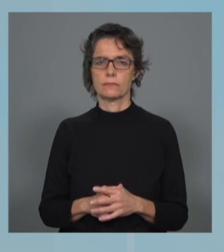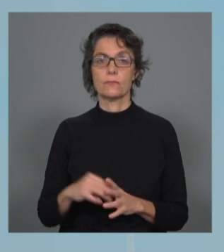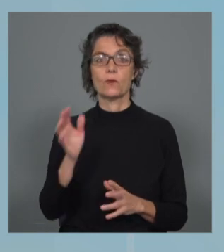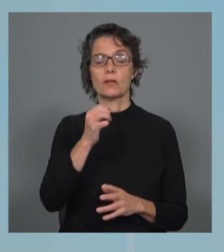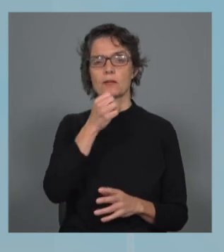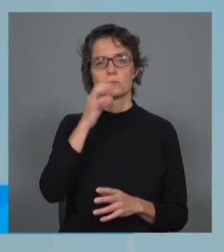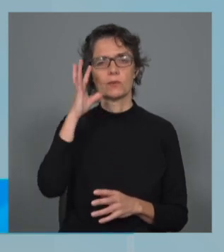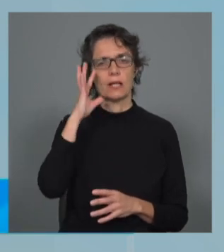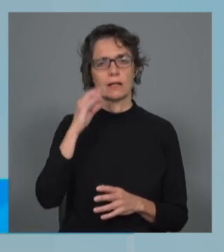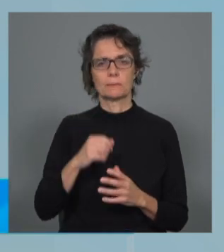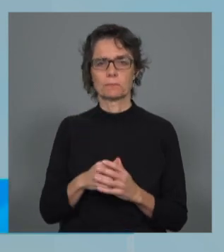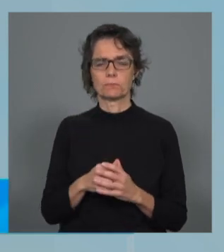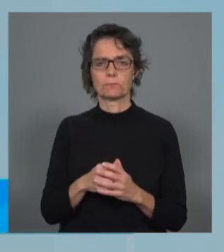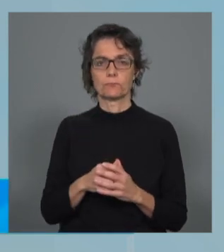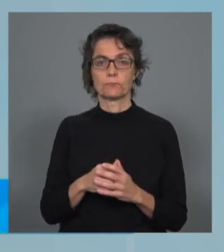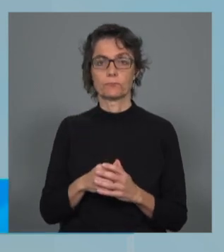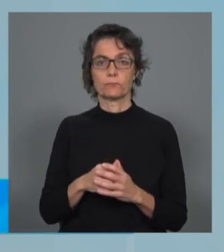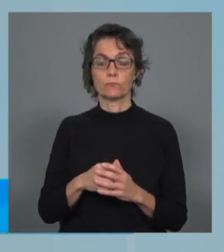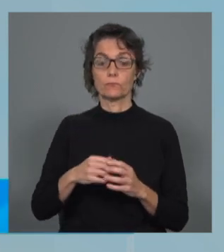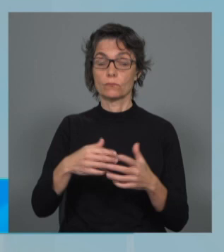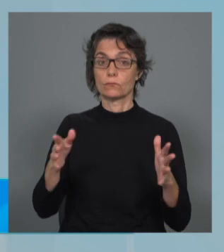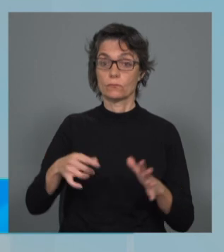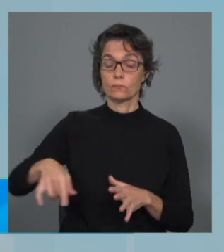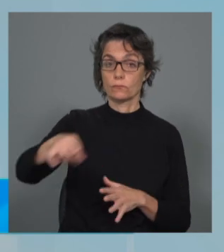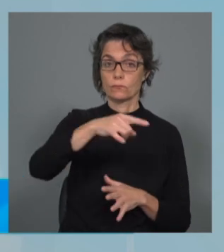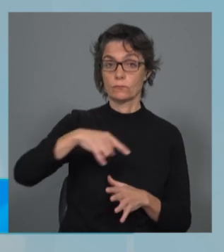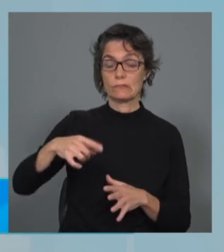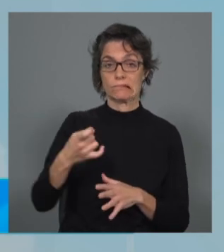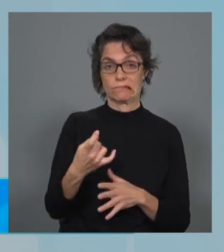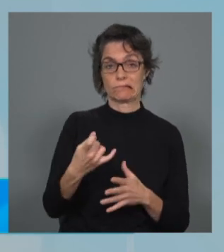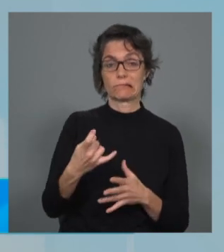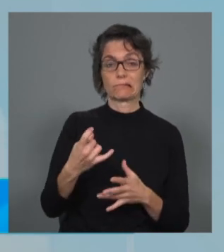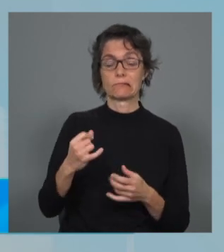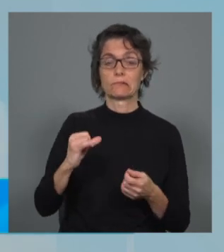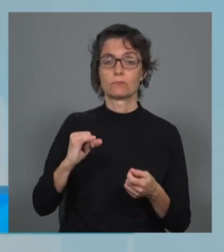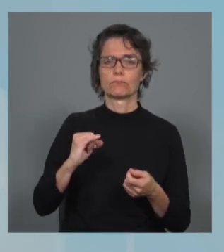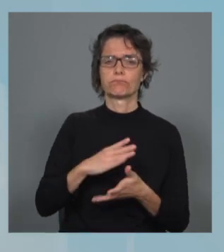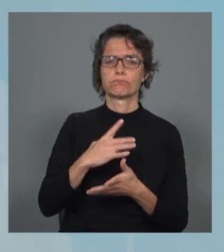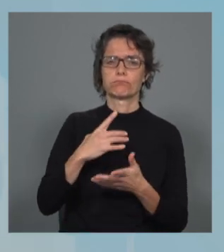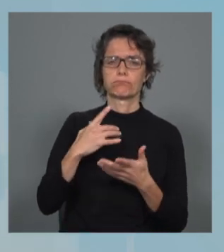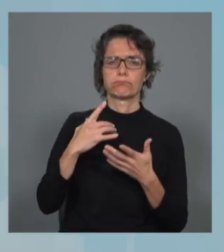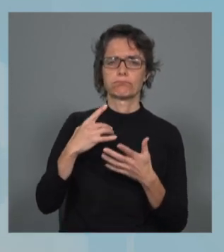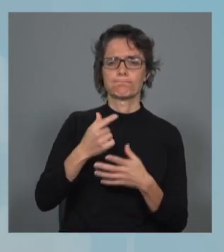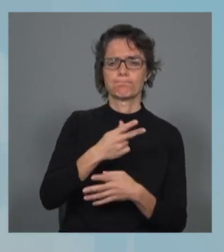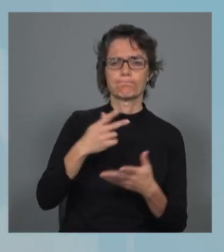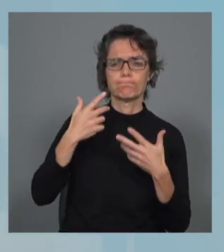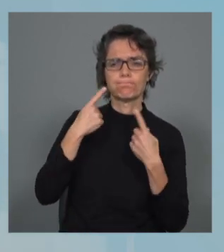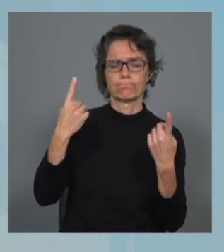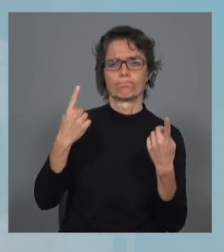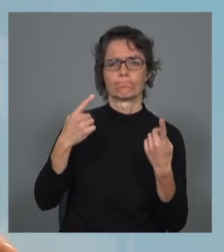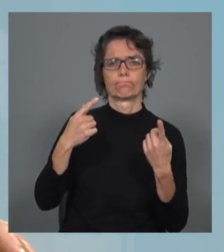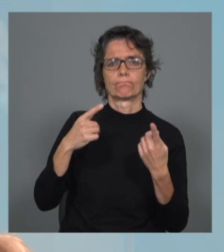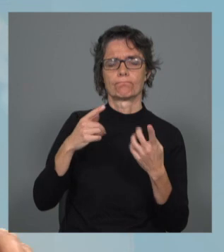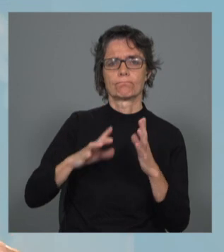Olá, muito boa tarde. Todos precisamos da imprensa regional. É o lema que alerta para a necessária valorização deste setor da comunicação social ao